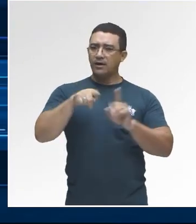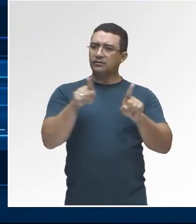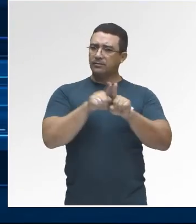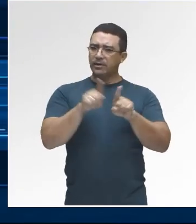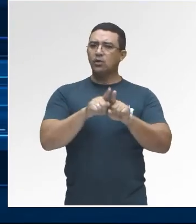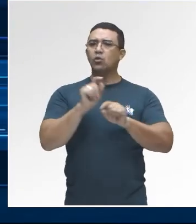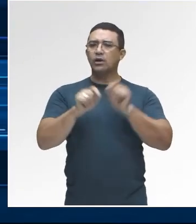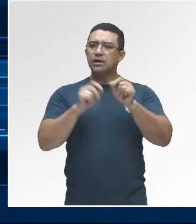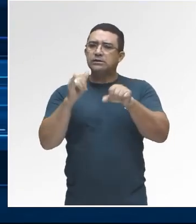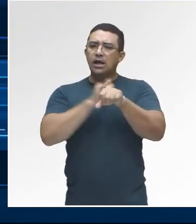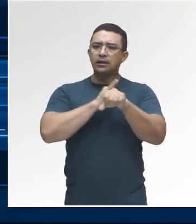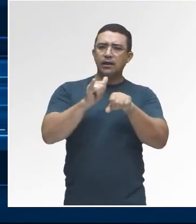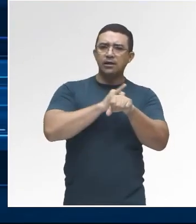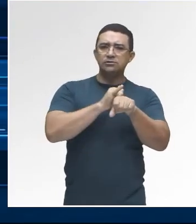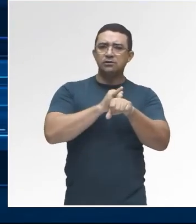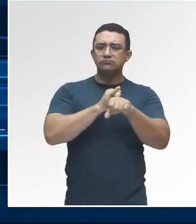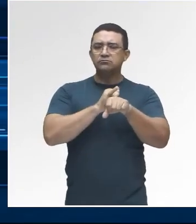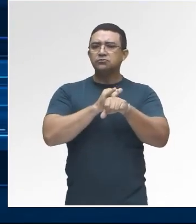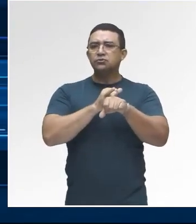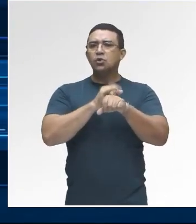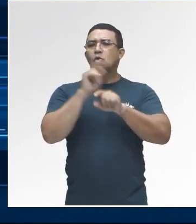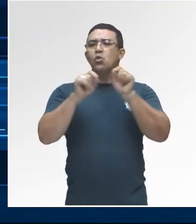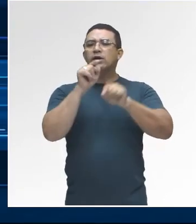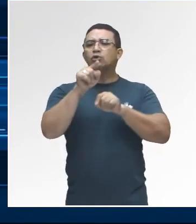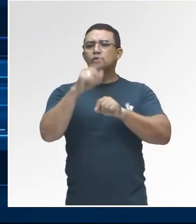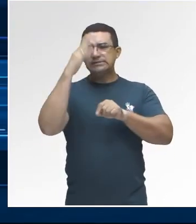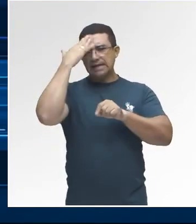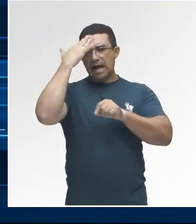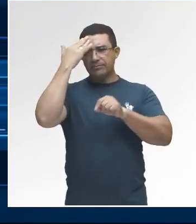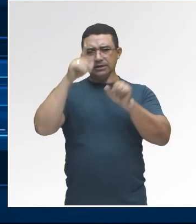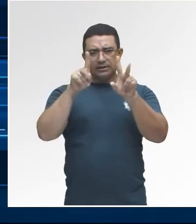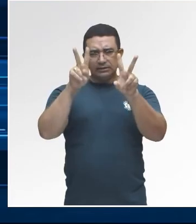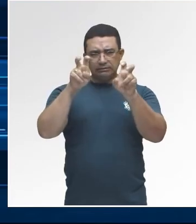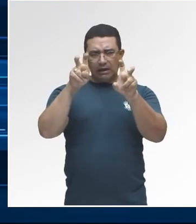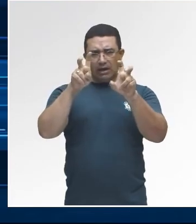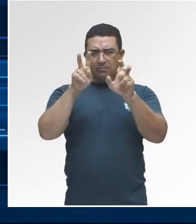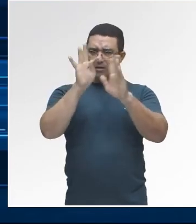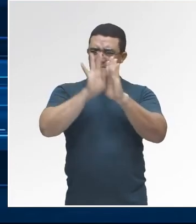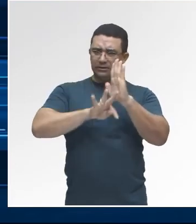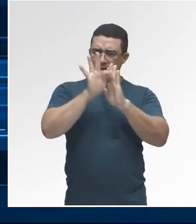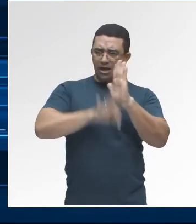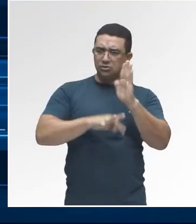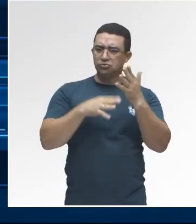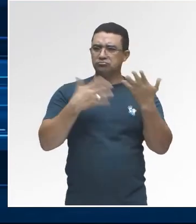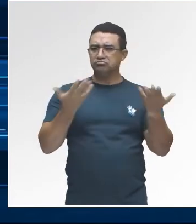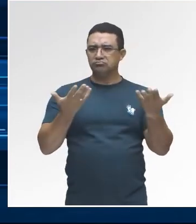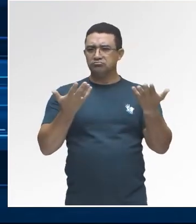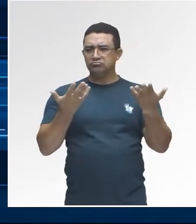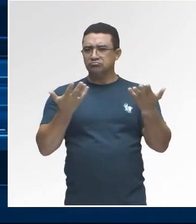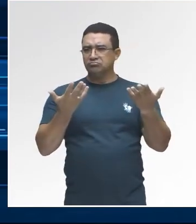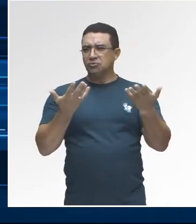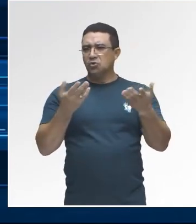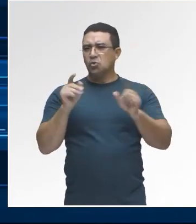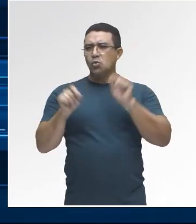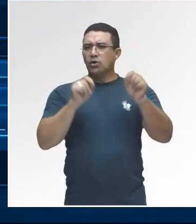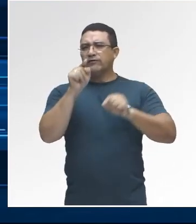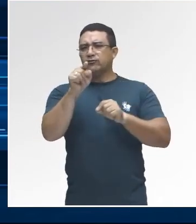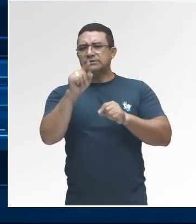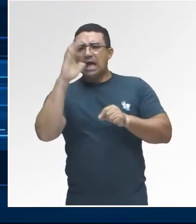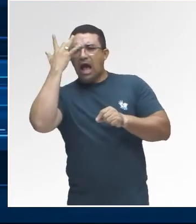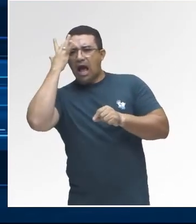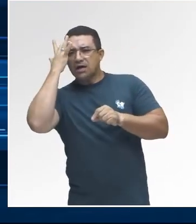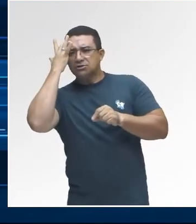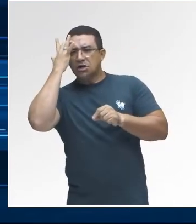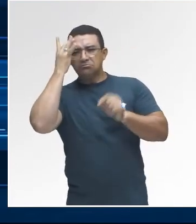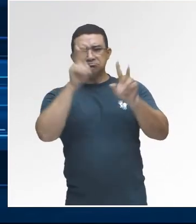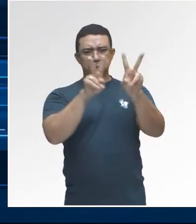O que você sabe a respeito desse assunto? Quais são as pistas que te levaram a suspeitar desse assunto, né?